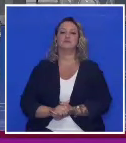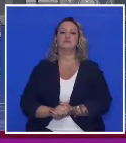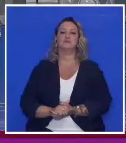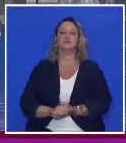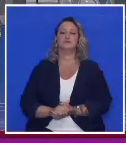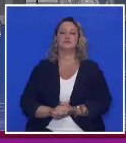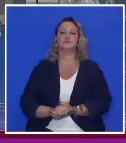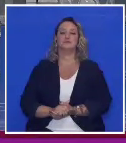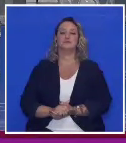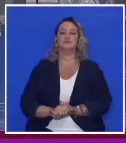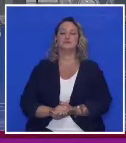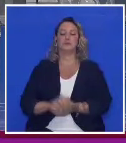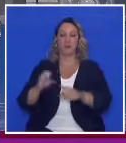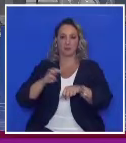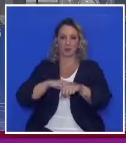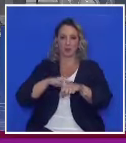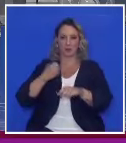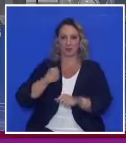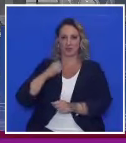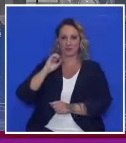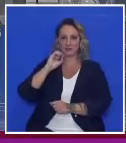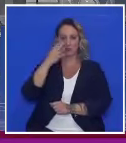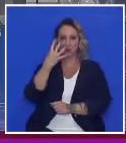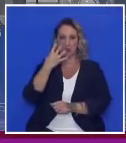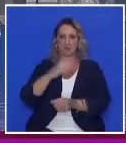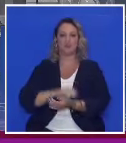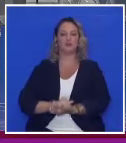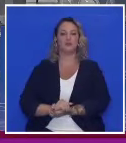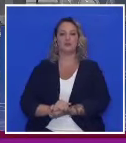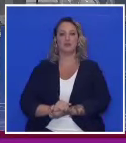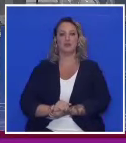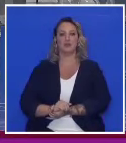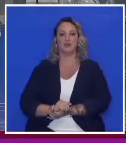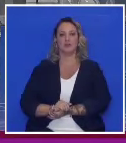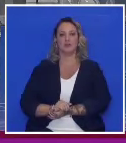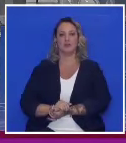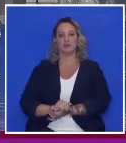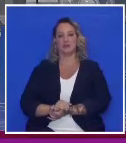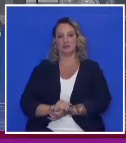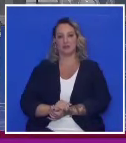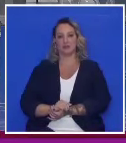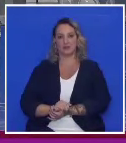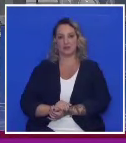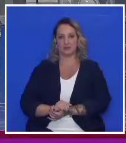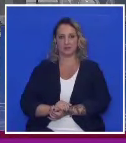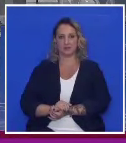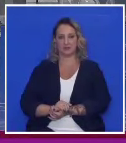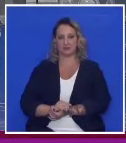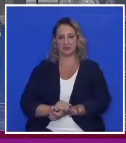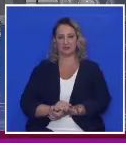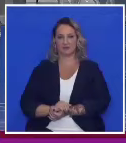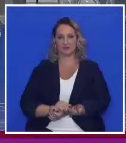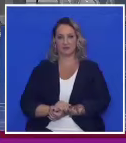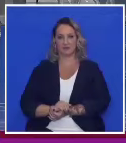Vamos lá, bola marrom 04. Marrom 04.